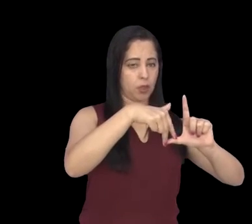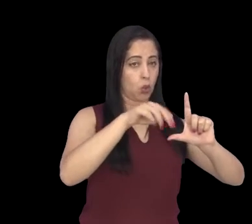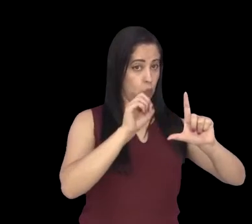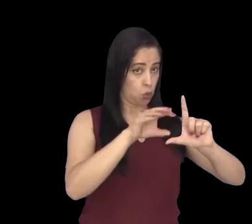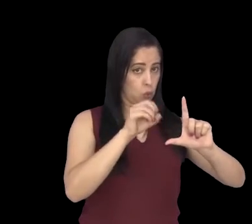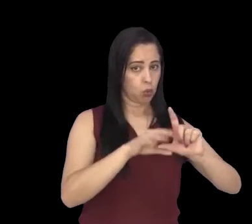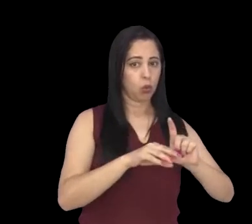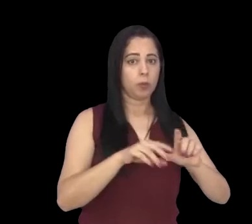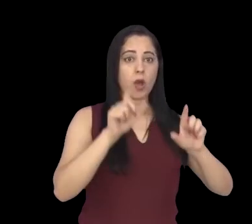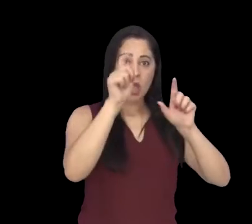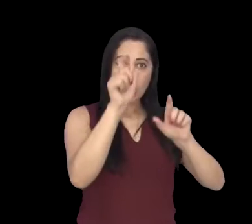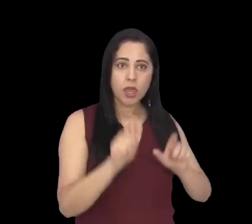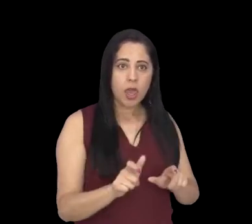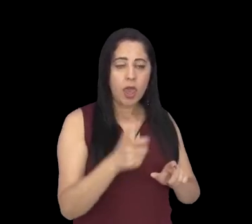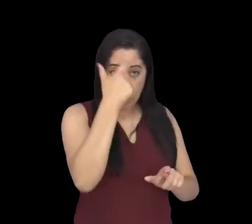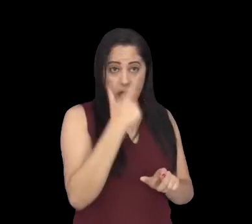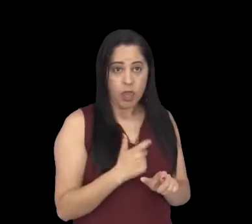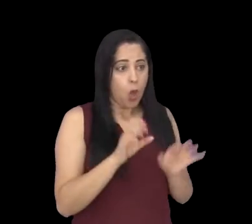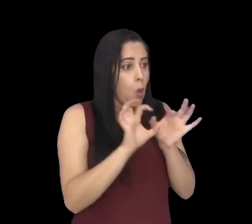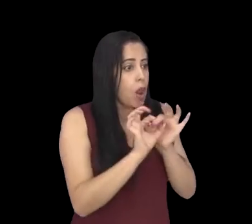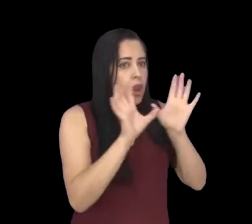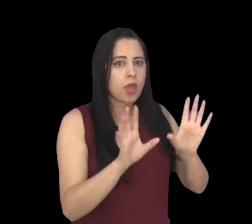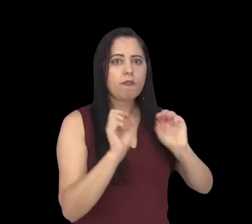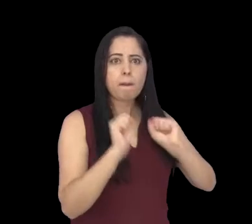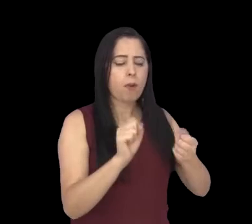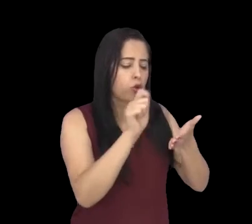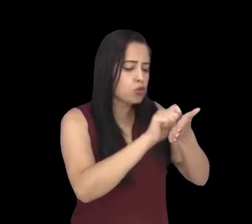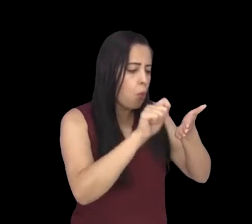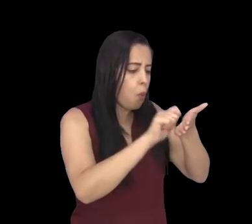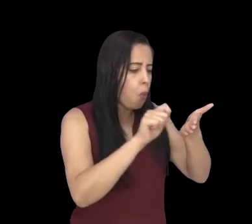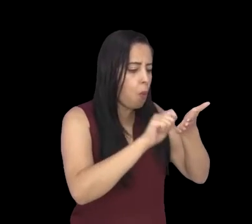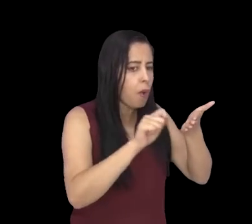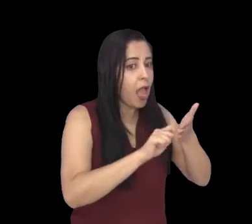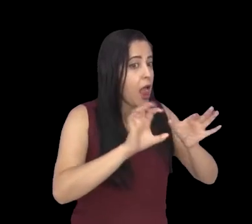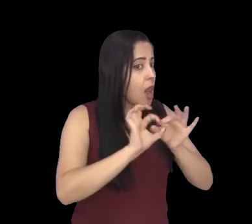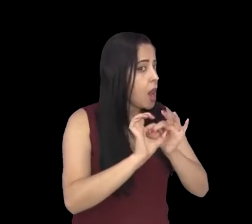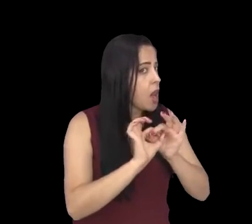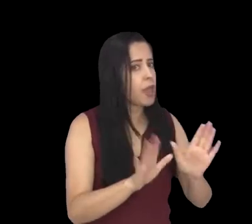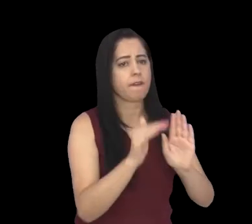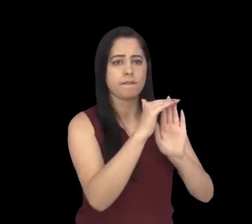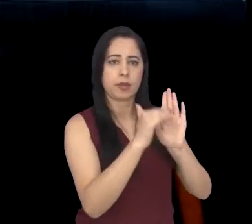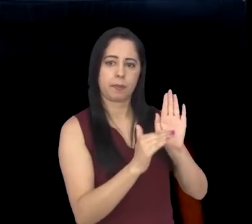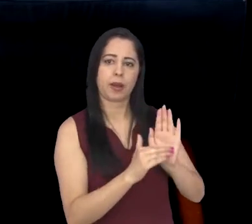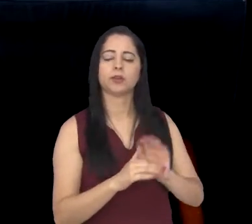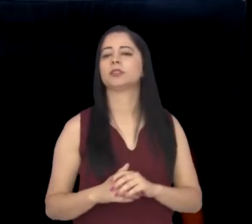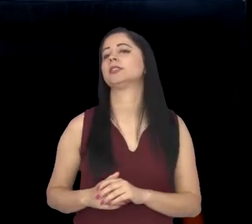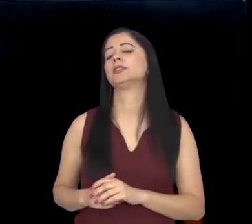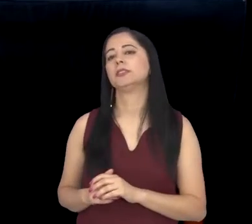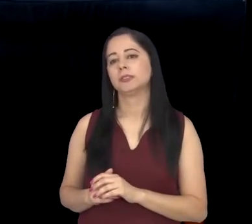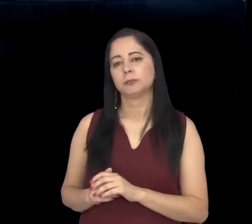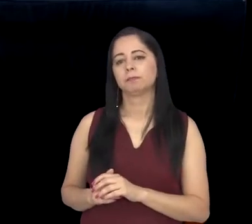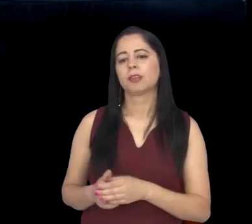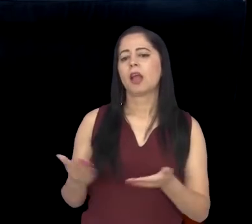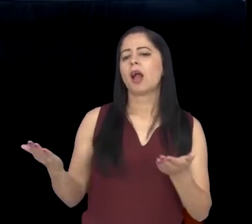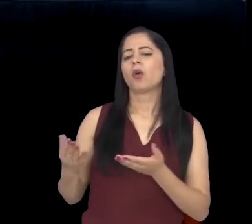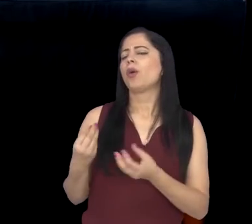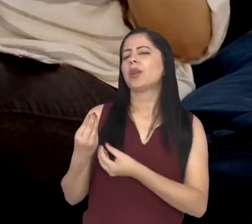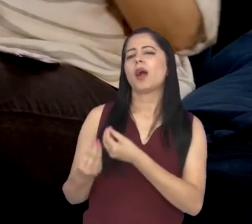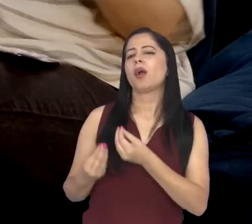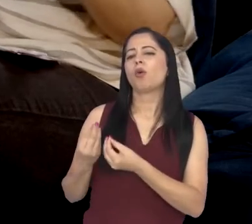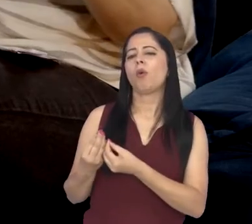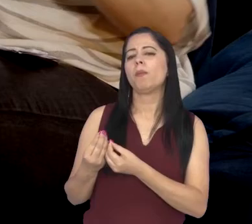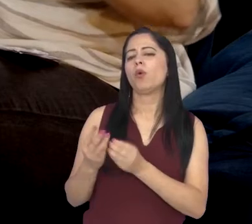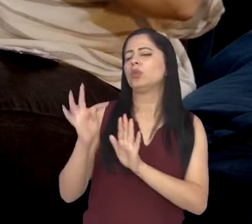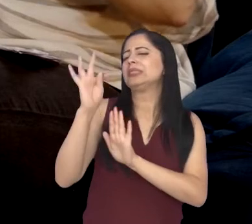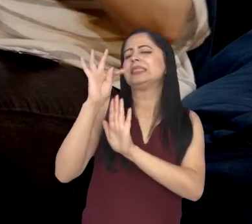as minhas matérias e tinha total liberdade para minhas pautas. Isso fez que a Globo não tinha. Hoje, como você faria